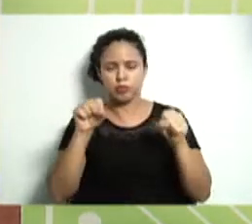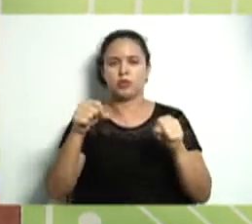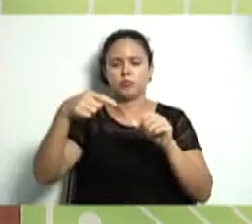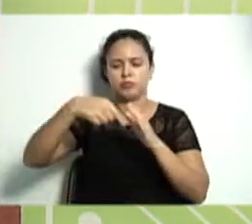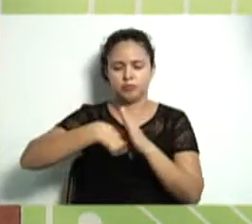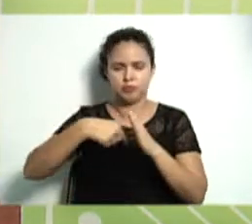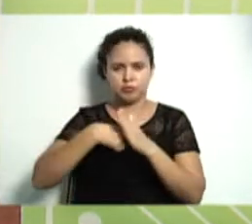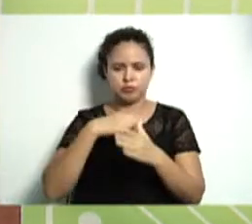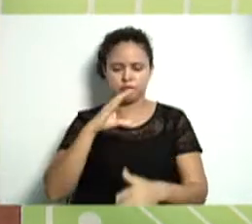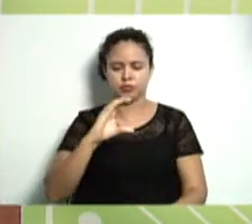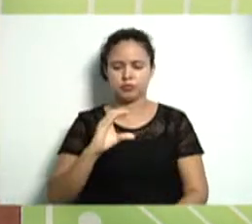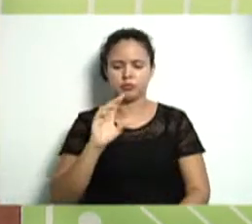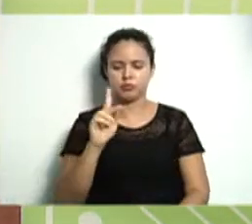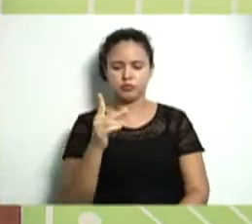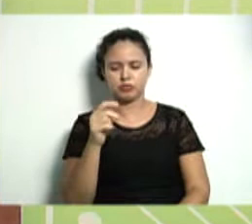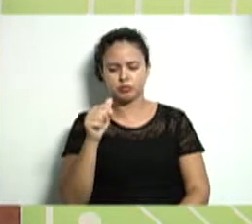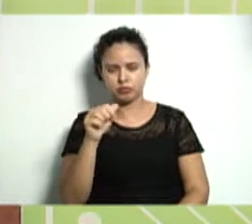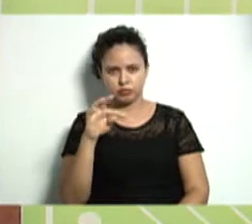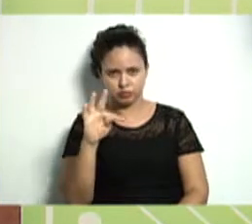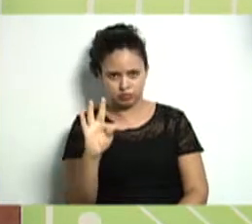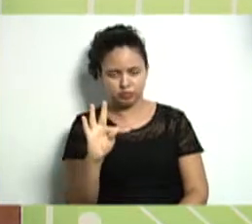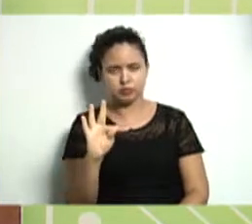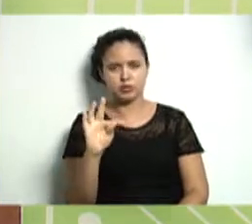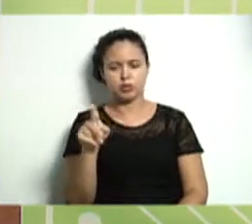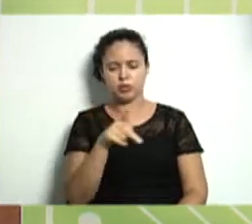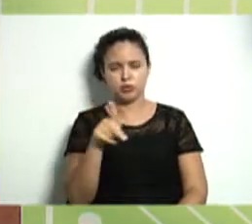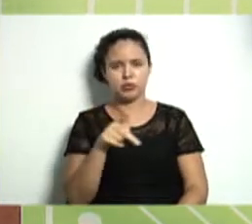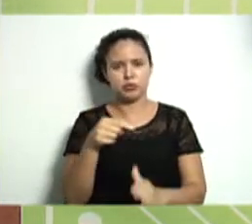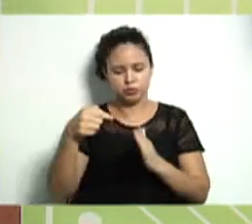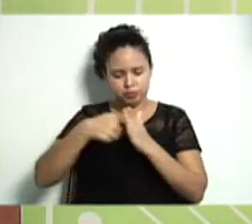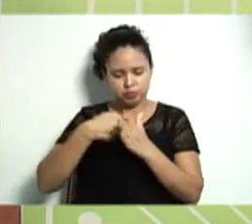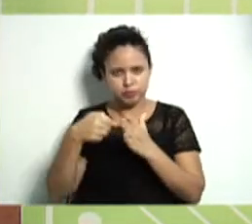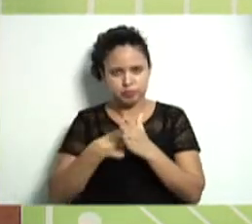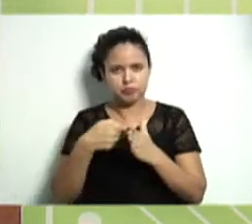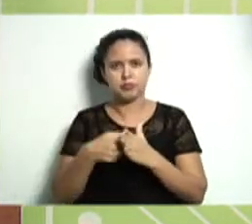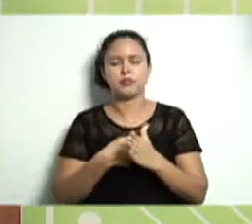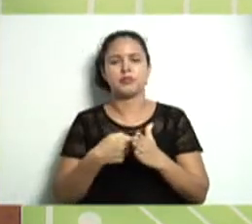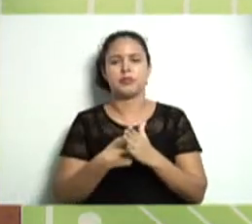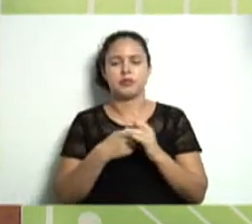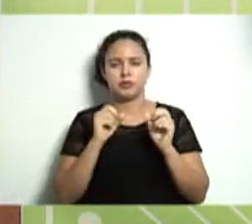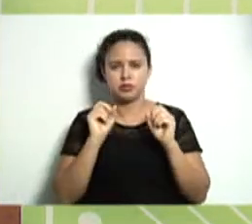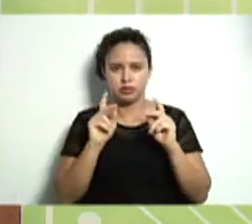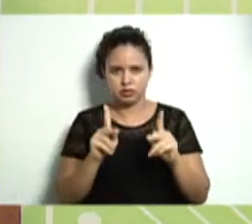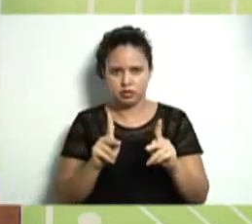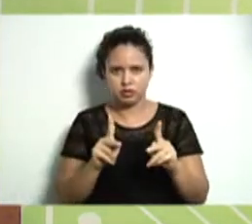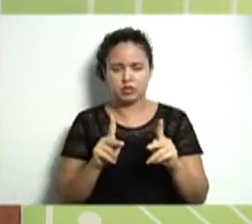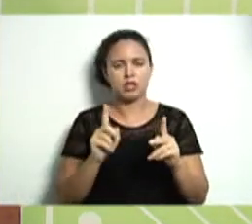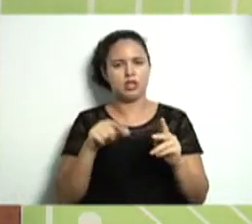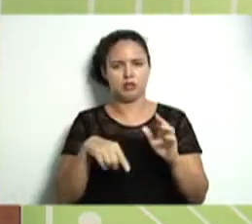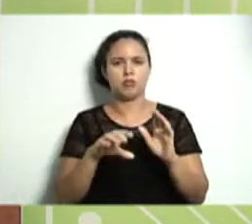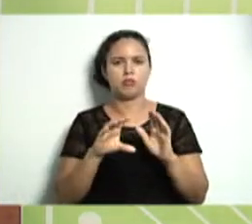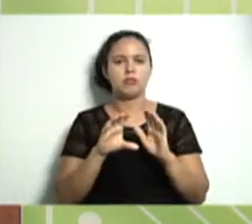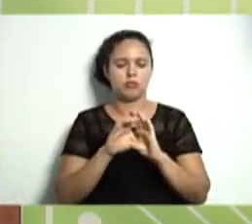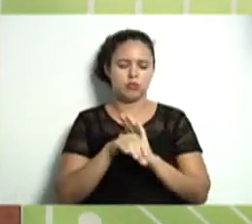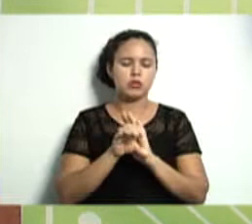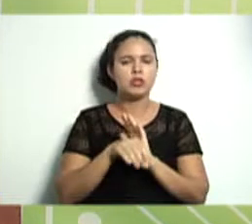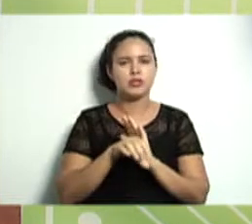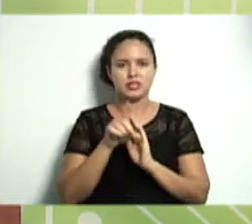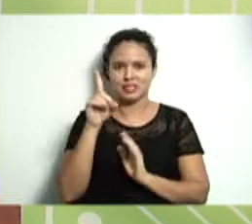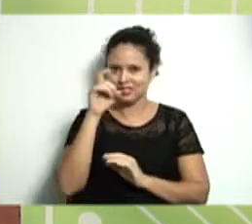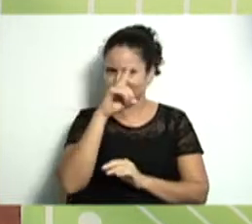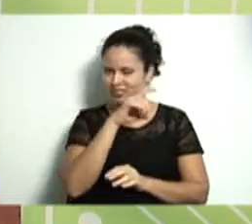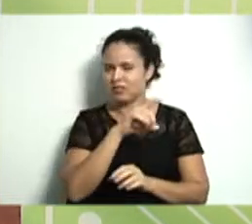no chat para o professor Eliene. Esse assunto realmente ele é um pouquinho complexo. Espero que esteja